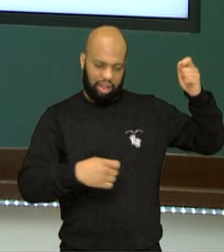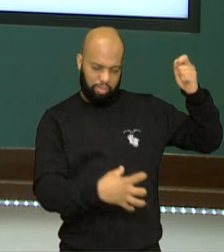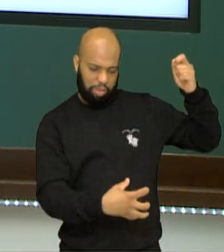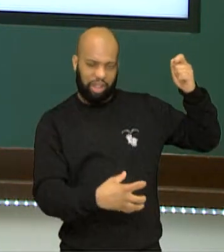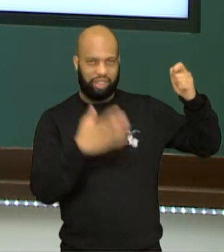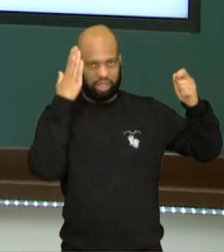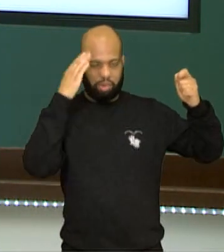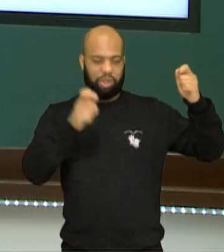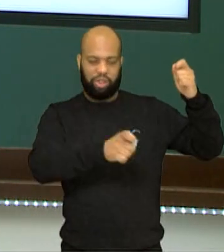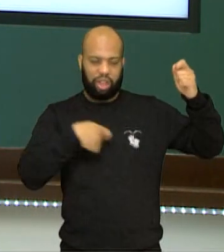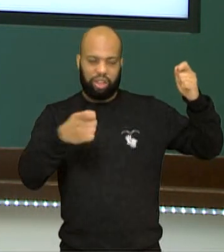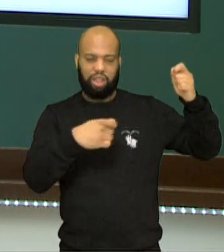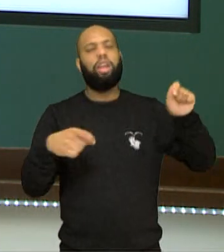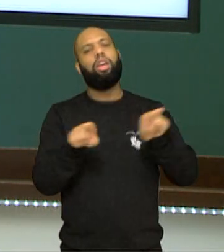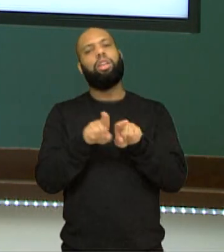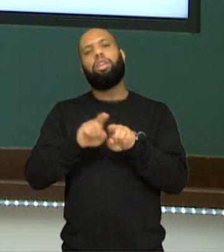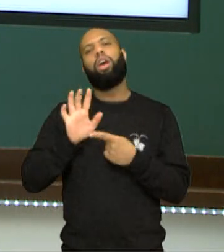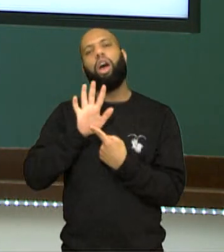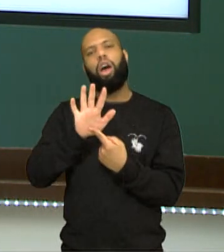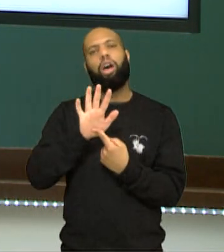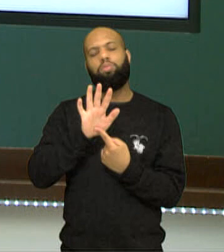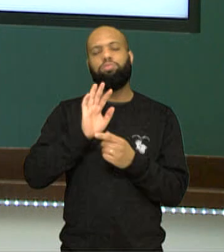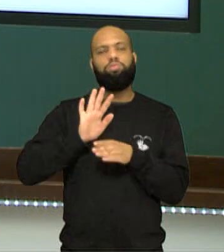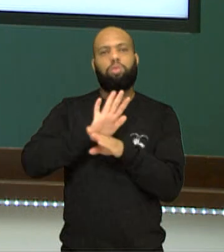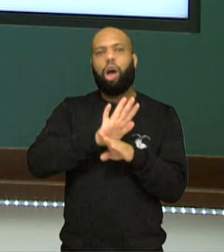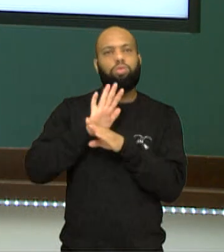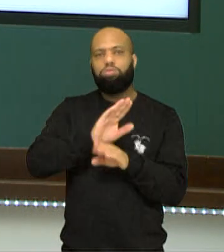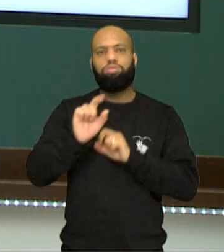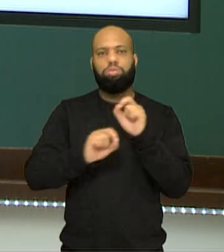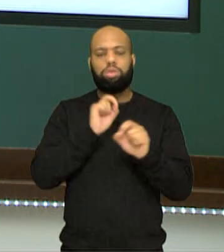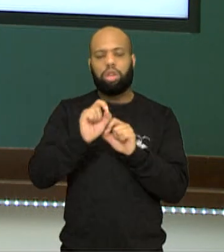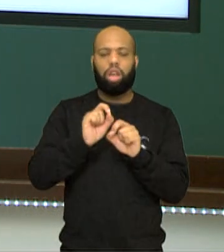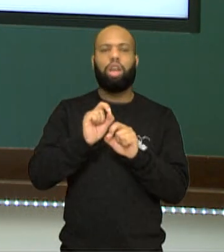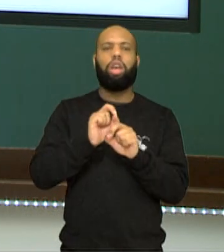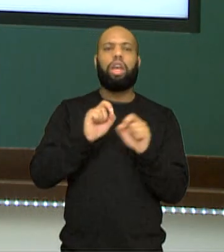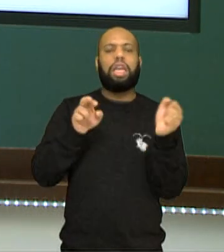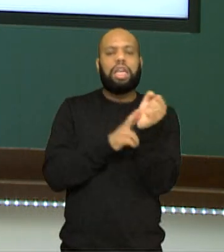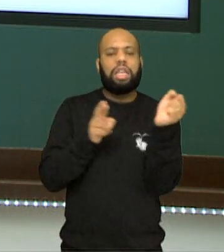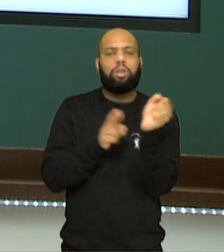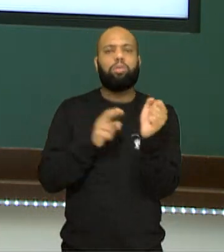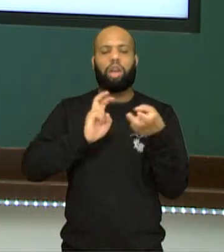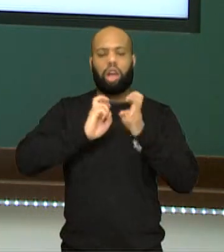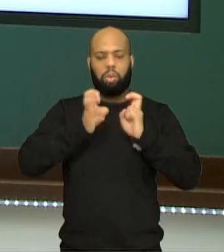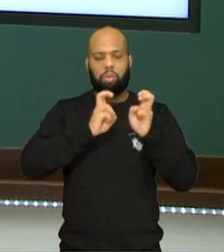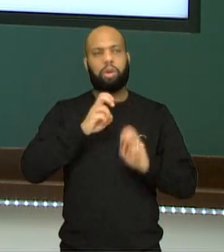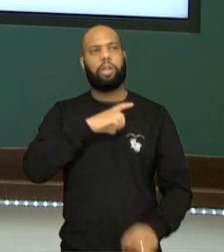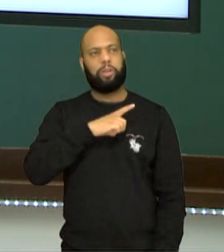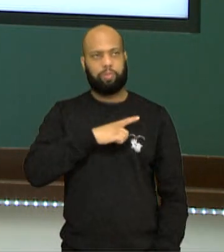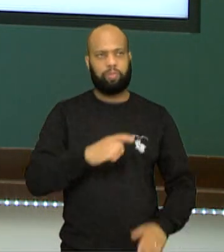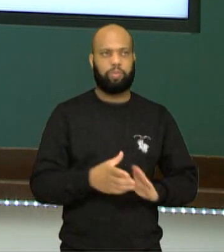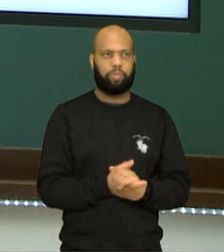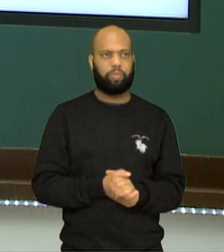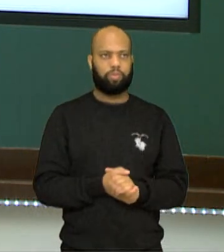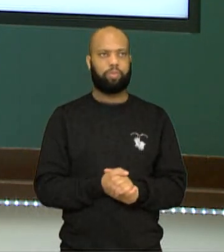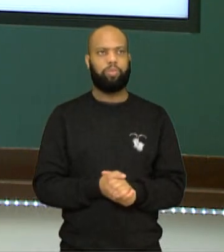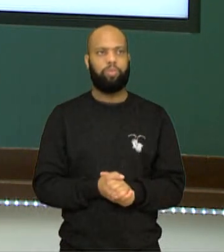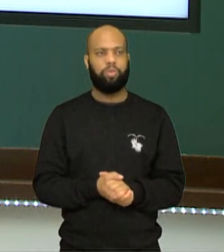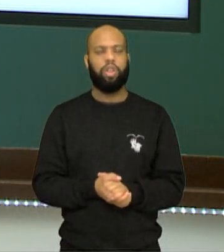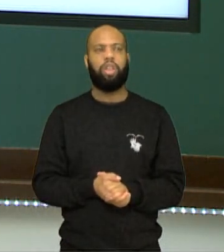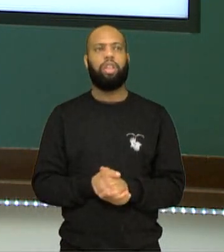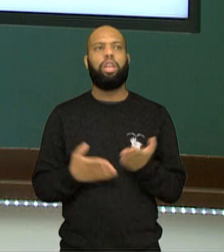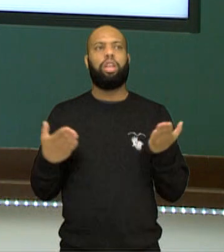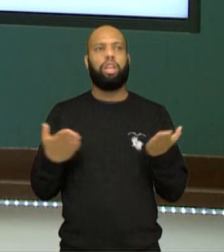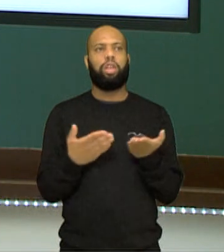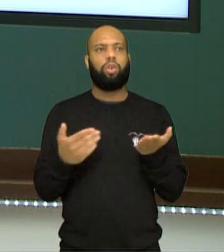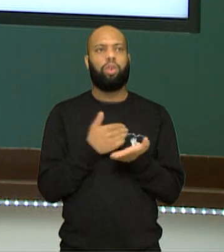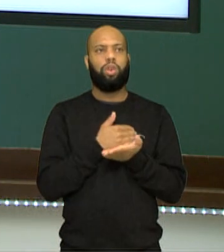aí, para ajudar justamente nesse ritmo que a capoeira também trabalha, né? Aí a gente